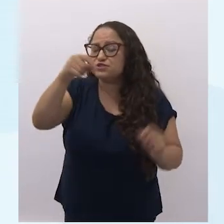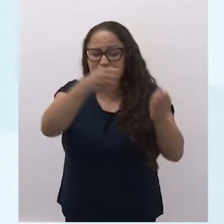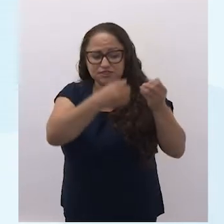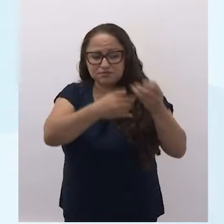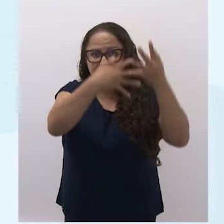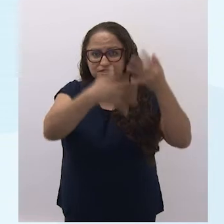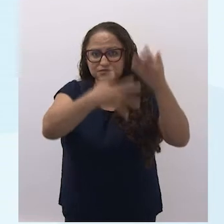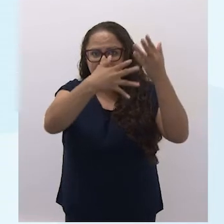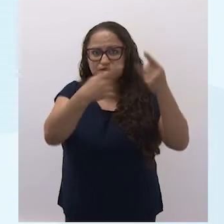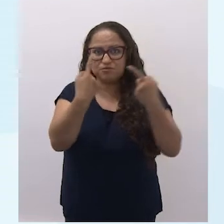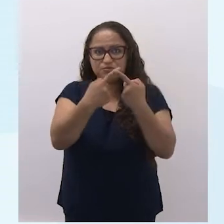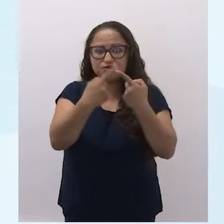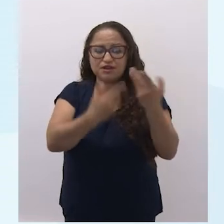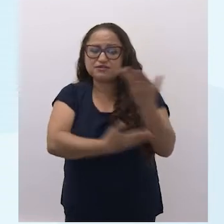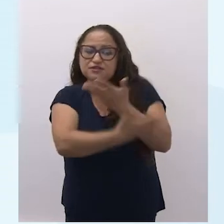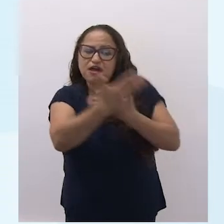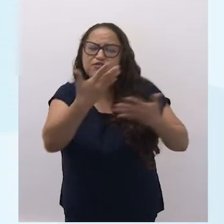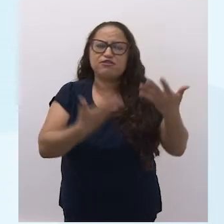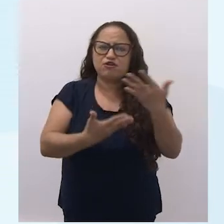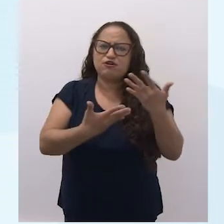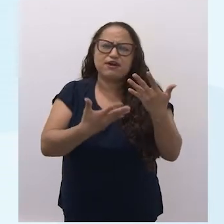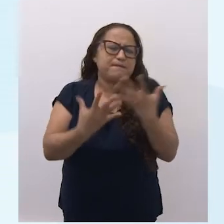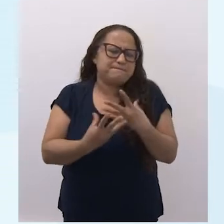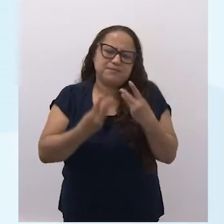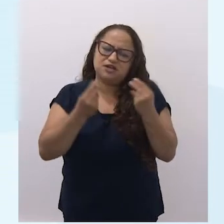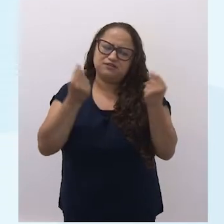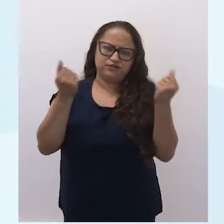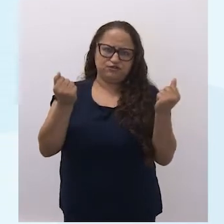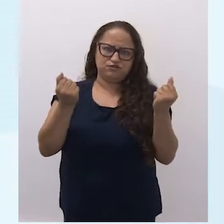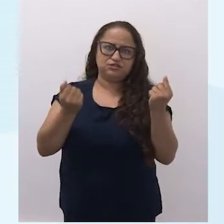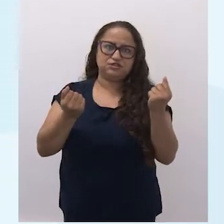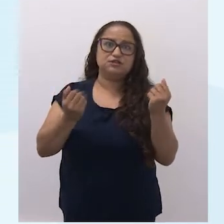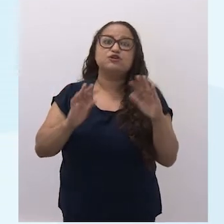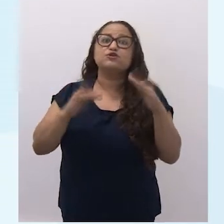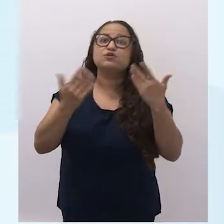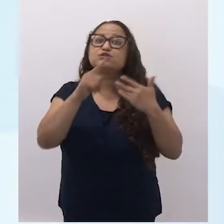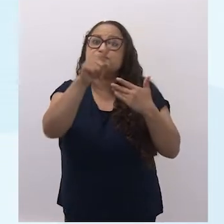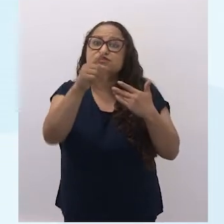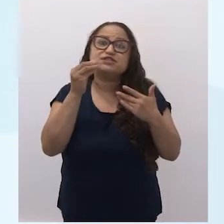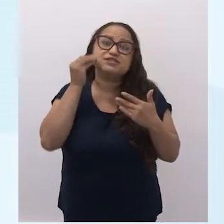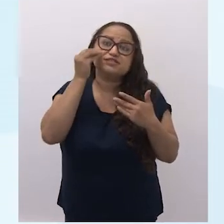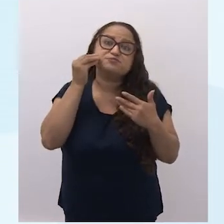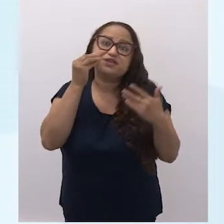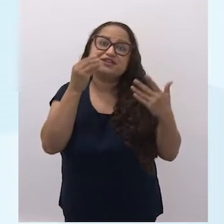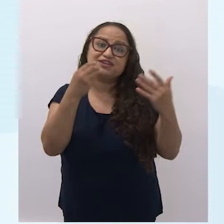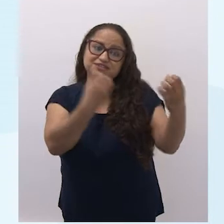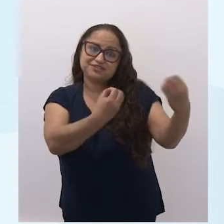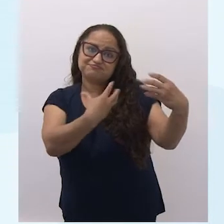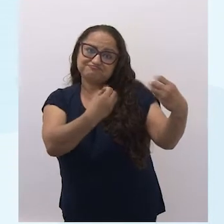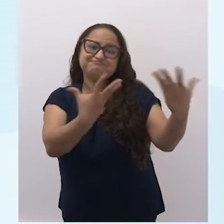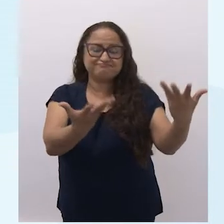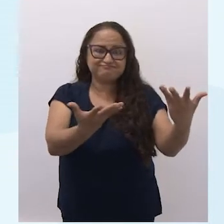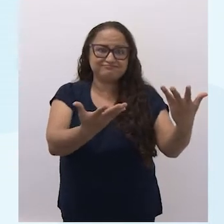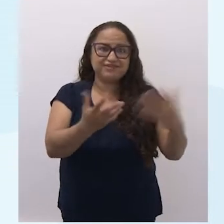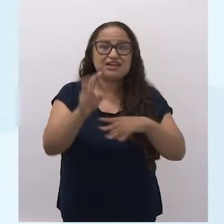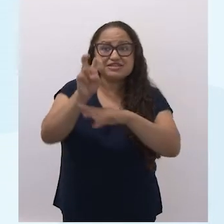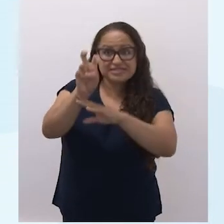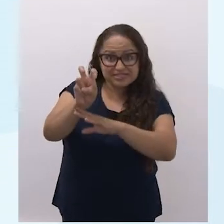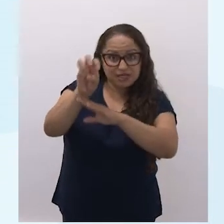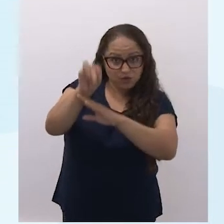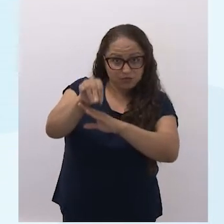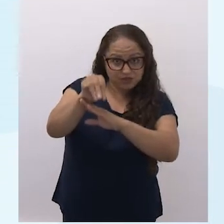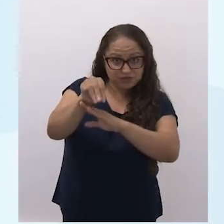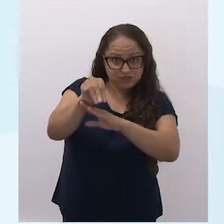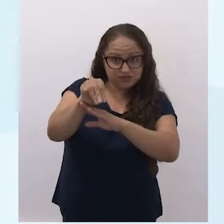essa troca ela é sempre muito rica quando vocês contam um pouquinho da experiência de vocês. Então, nós vamos dar esses 5